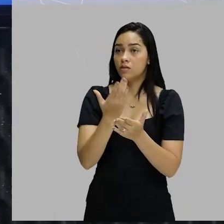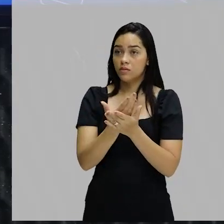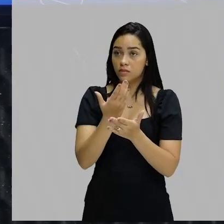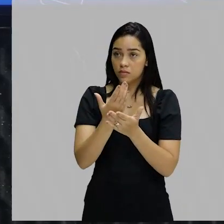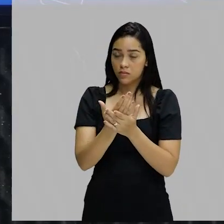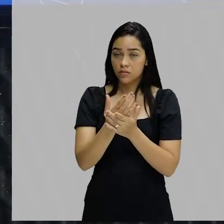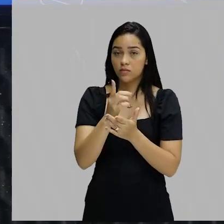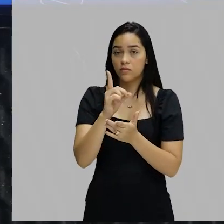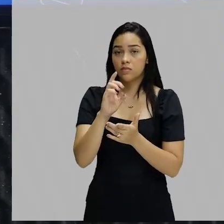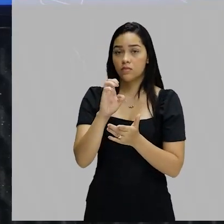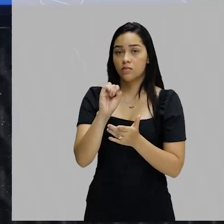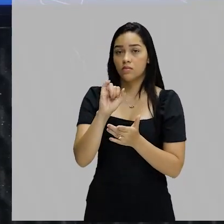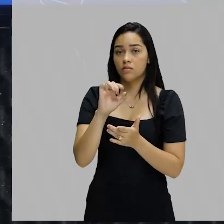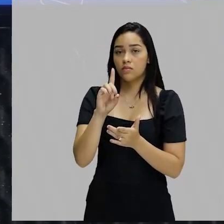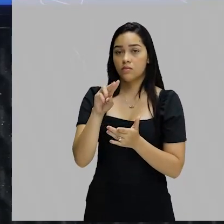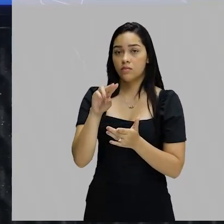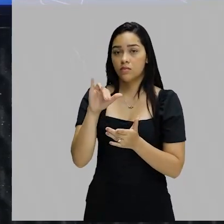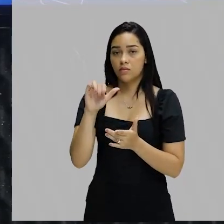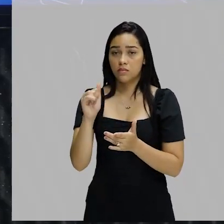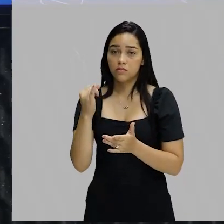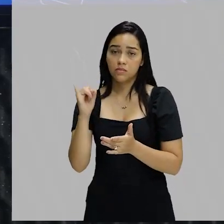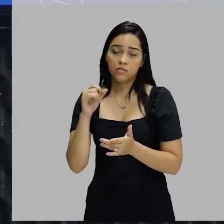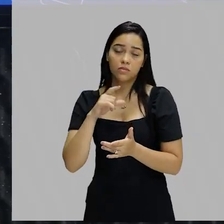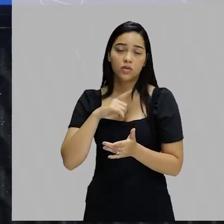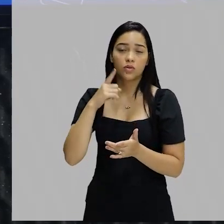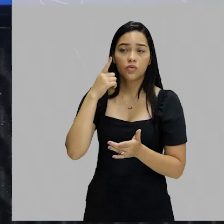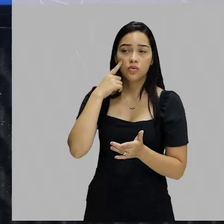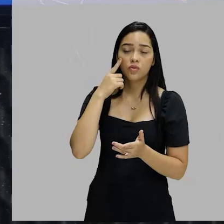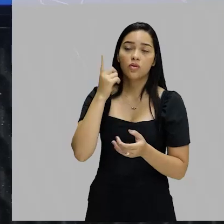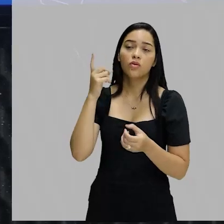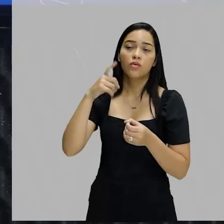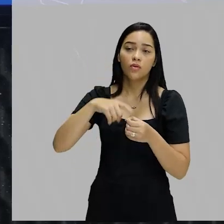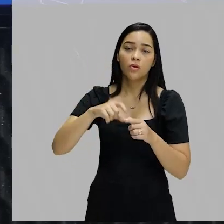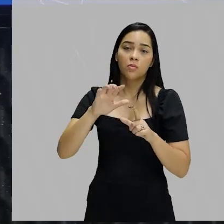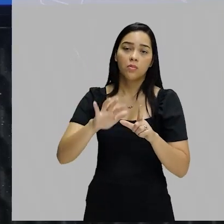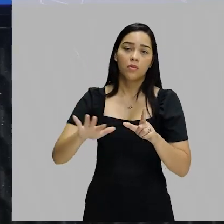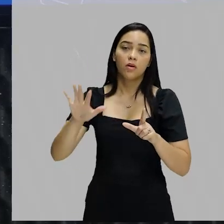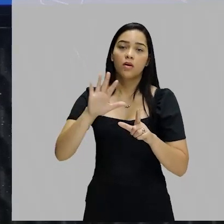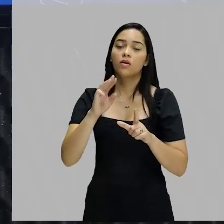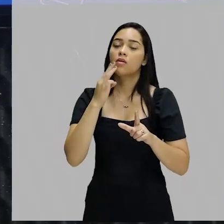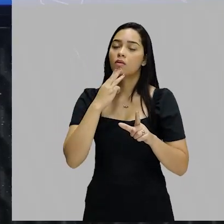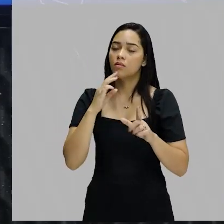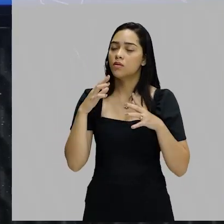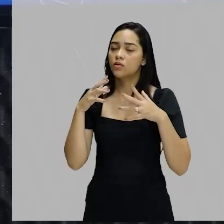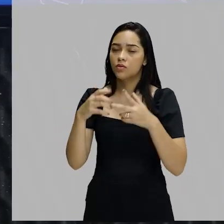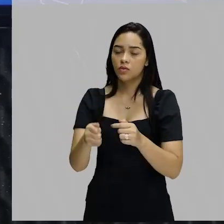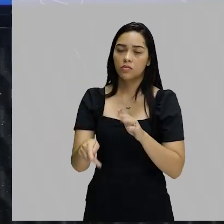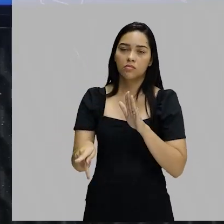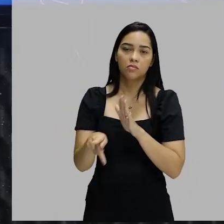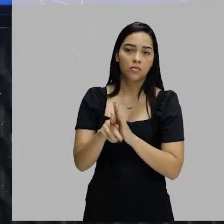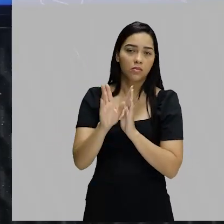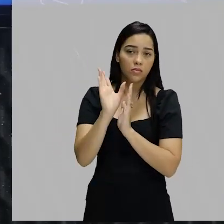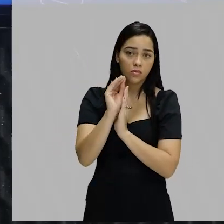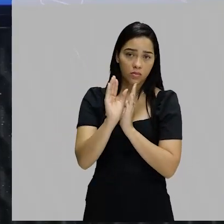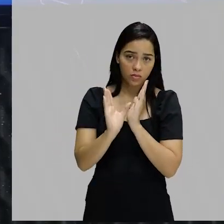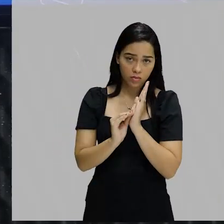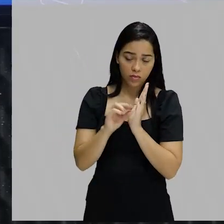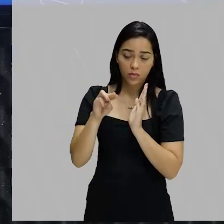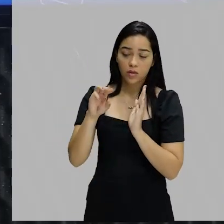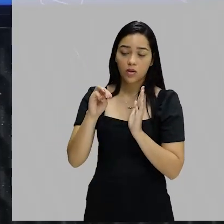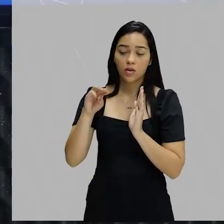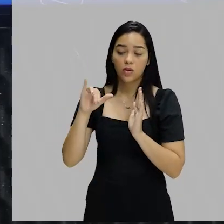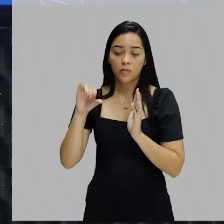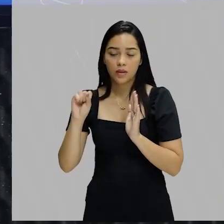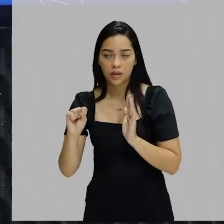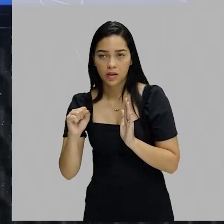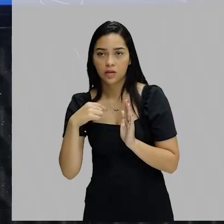sobre desinência. Se você tiver alguma dúvida sobre desinência, volta lá na plataforma Gonçalves Dias, que tem toda essa questão das desinências nominais, no